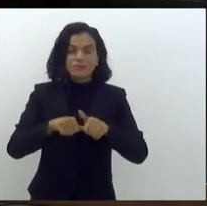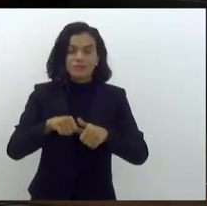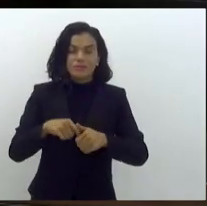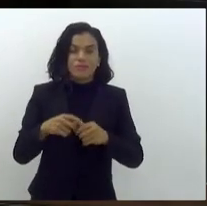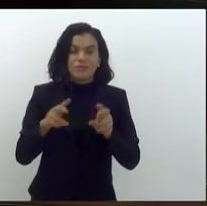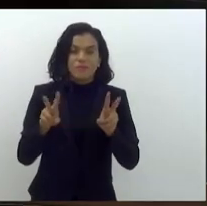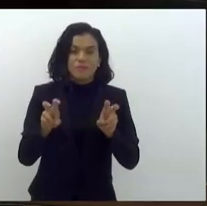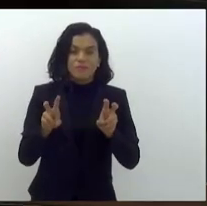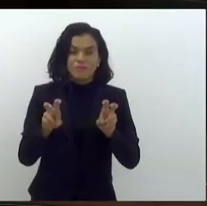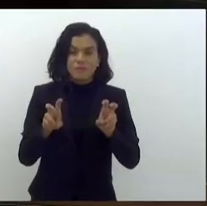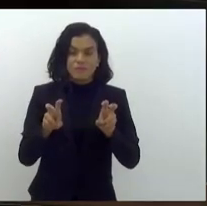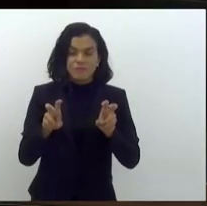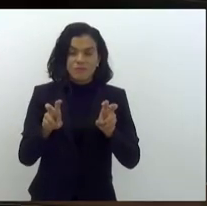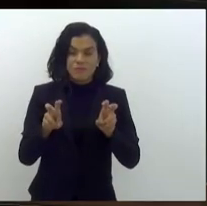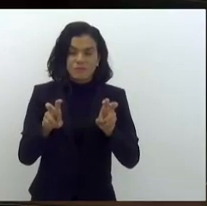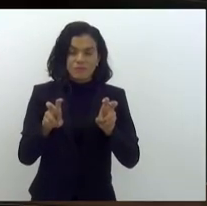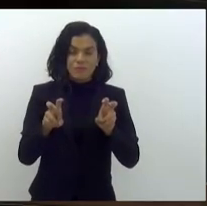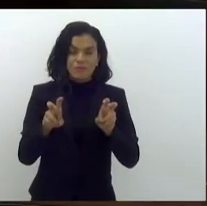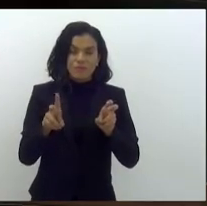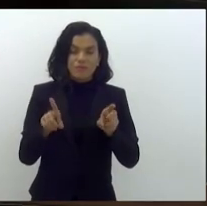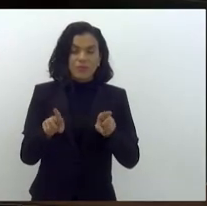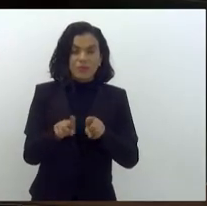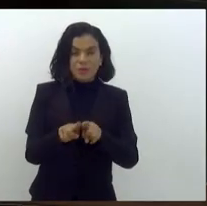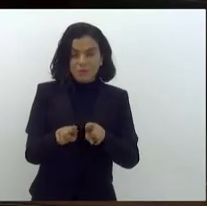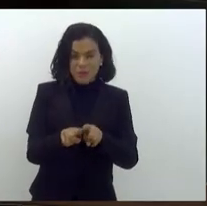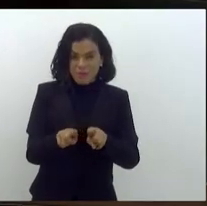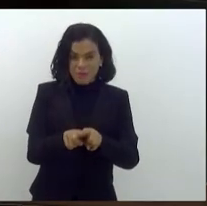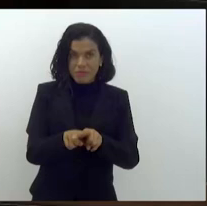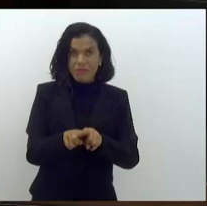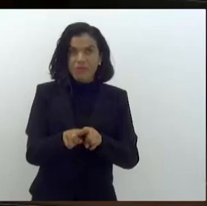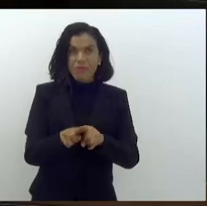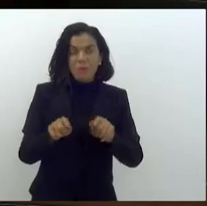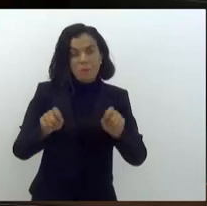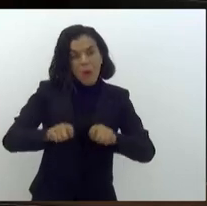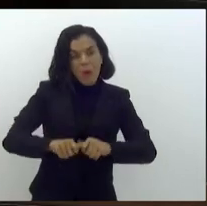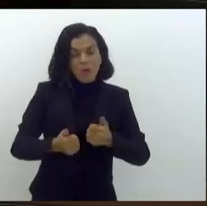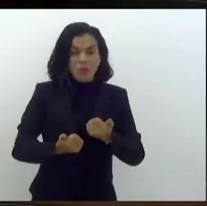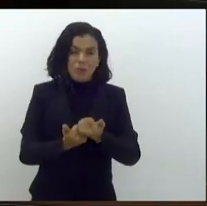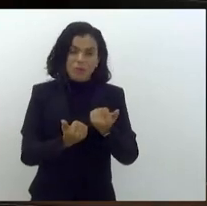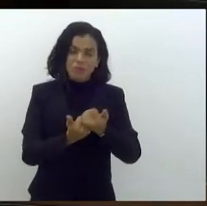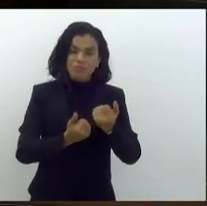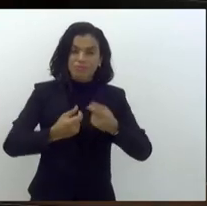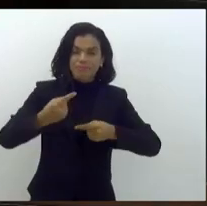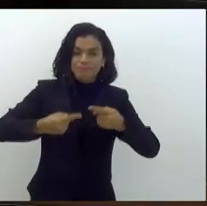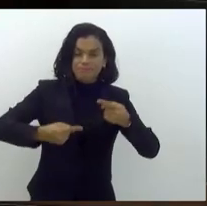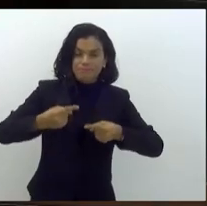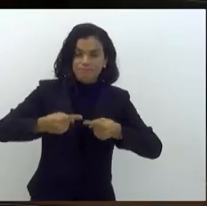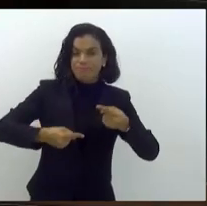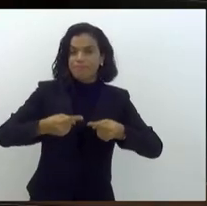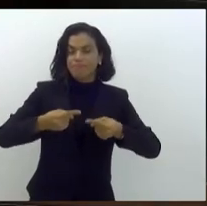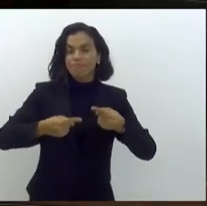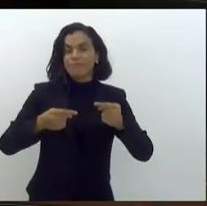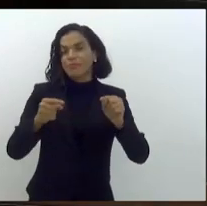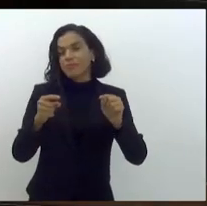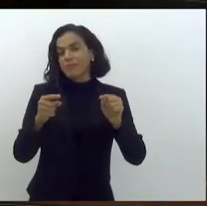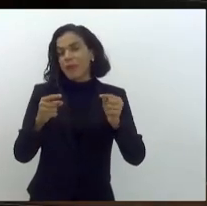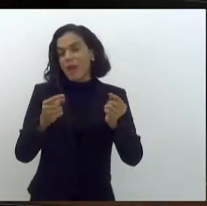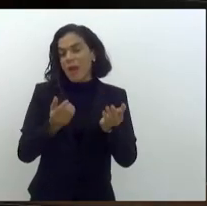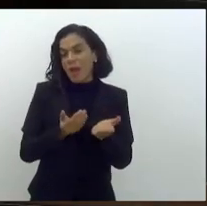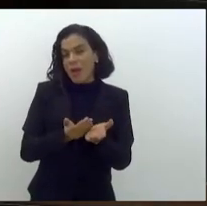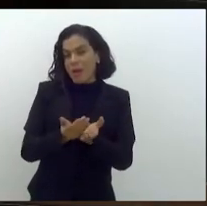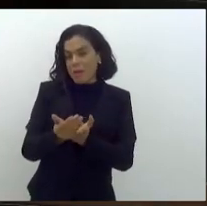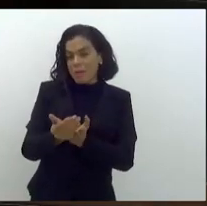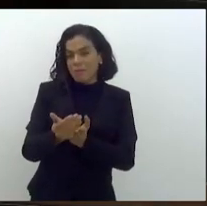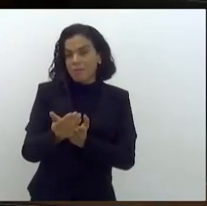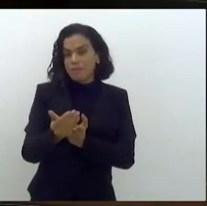não é mesmo e que a gente pode talvez dar uma contribuição para o debate a partir da nossa das nossas